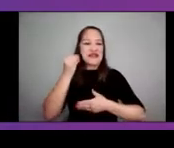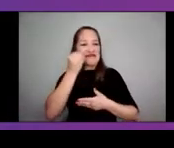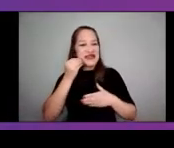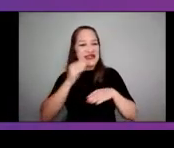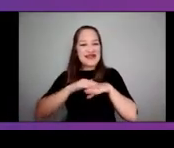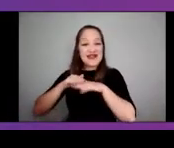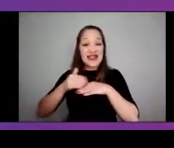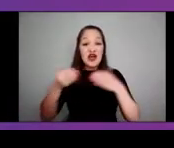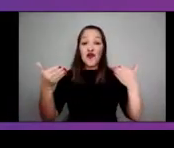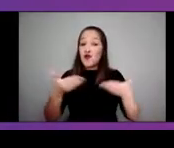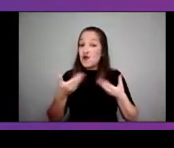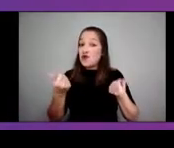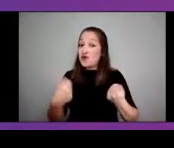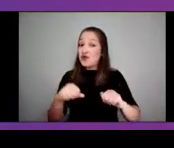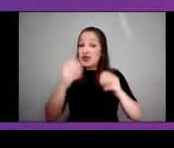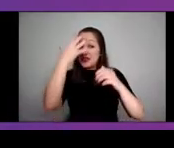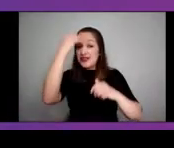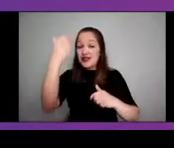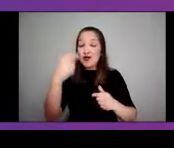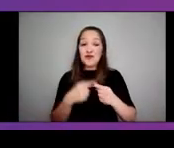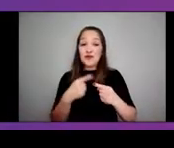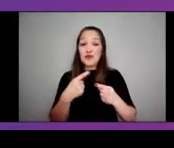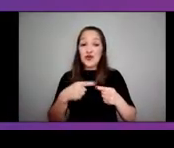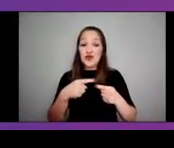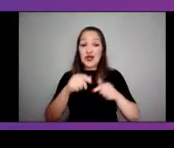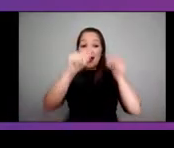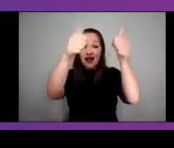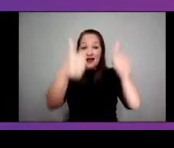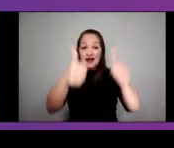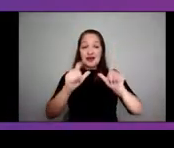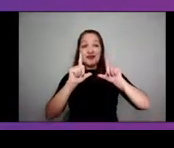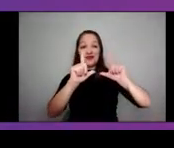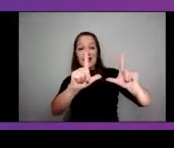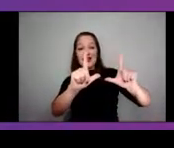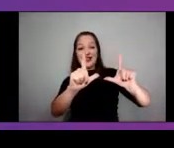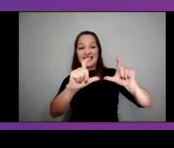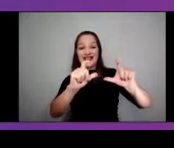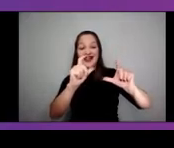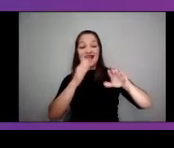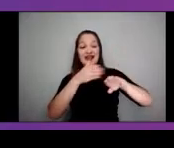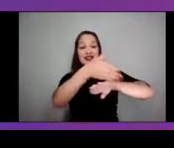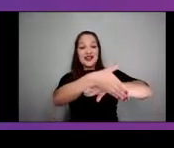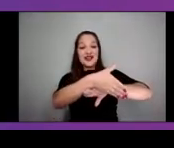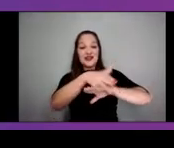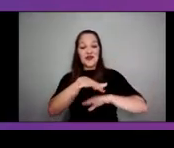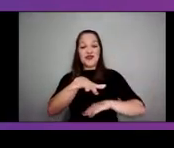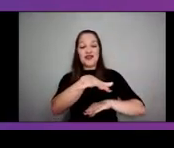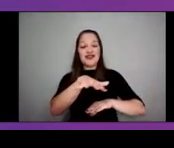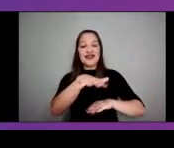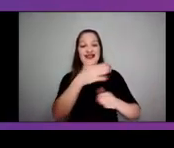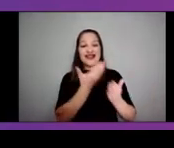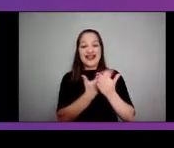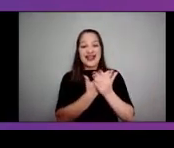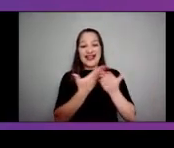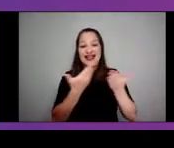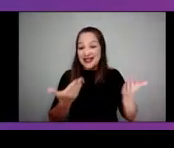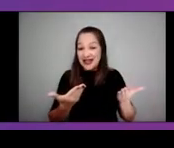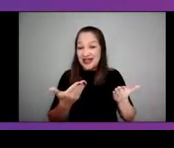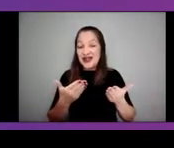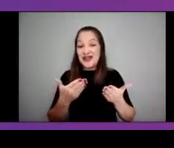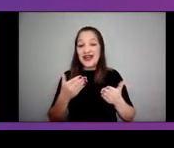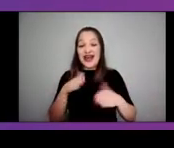se crê porque você tem hoje a imagem já entrou na cena da sala de aula grande parte do as crianças têm acesso